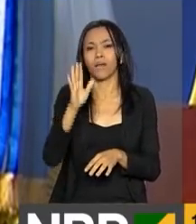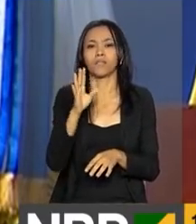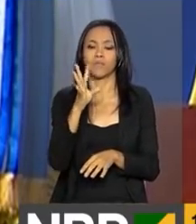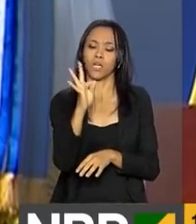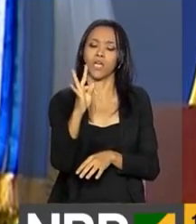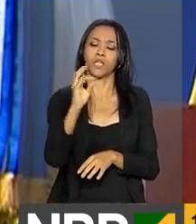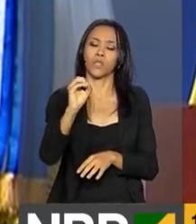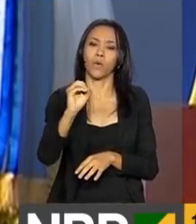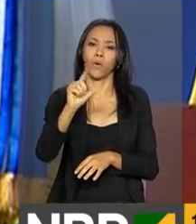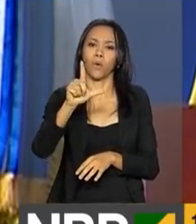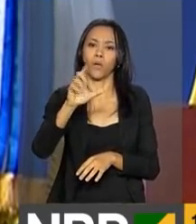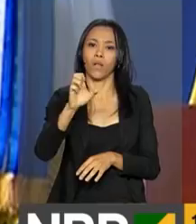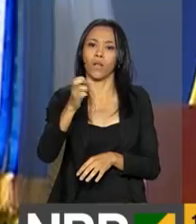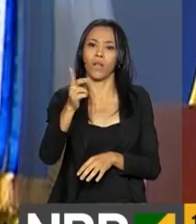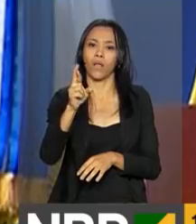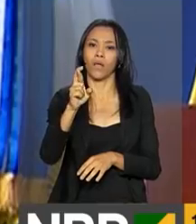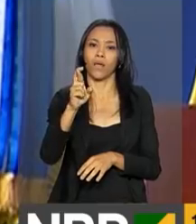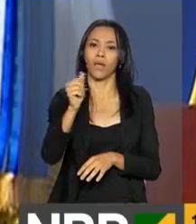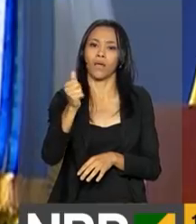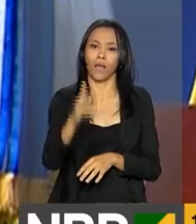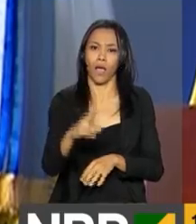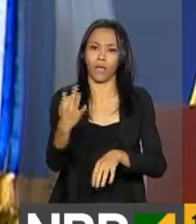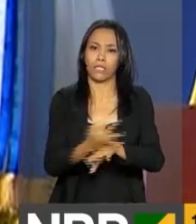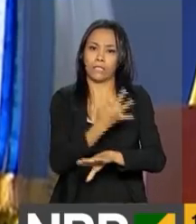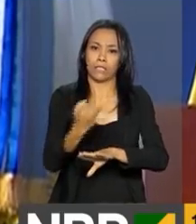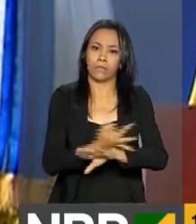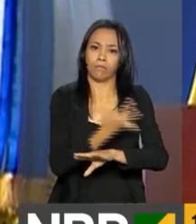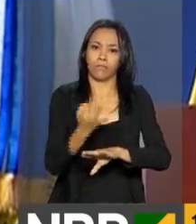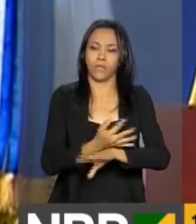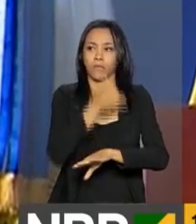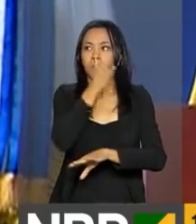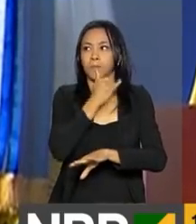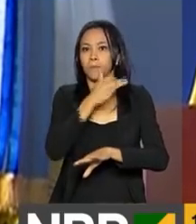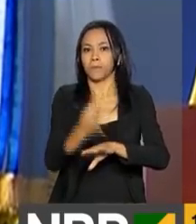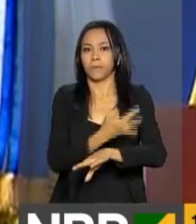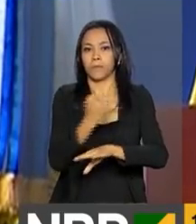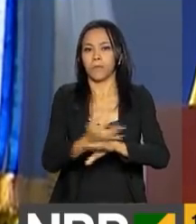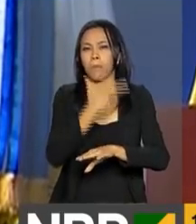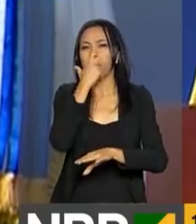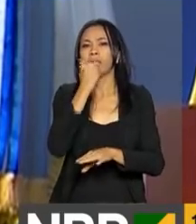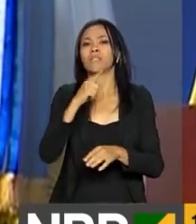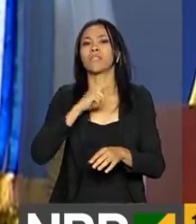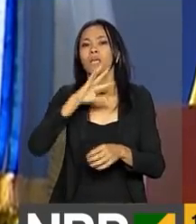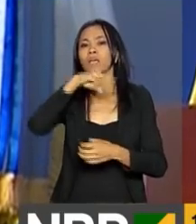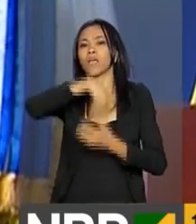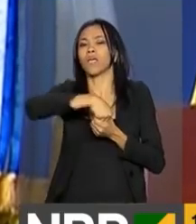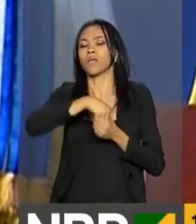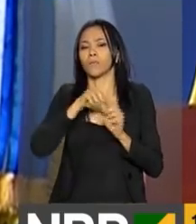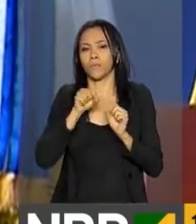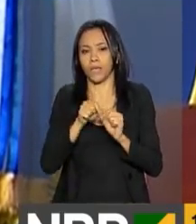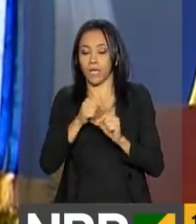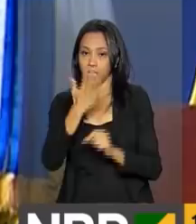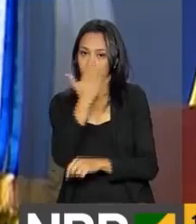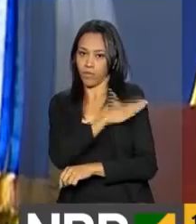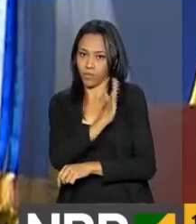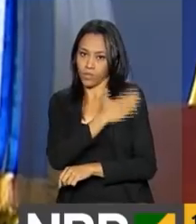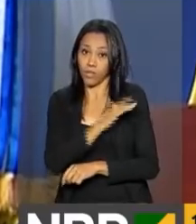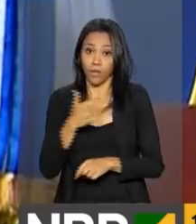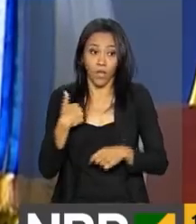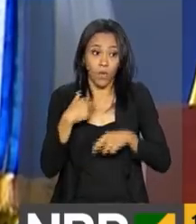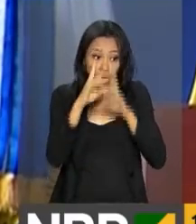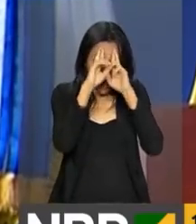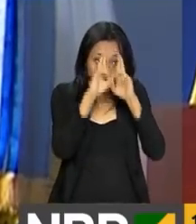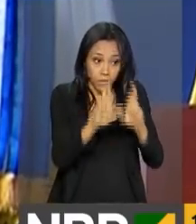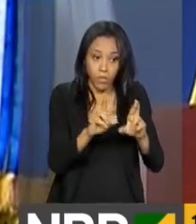tem, a tolerância, uma conotação discriminadora. E é isso que eu quero significar aos senhores. Eu respeito todas as